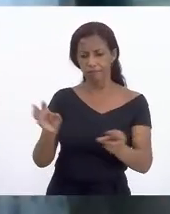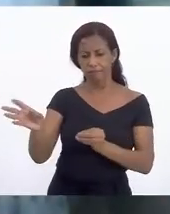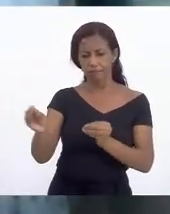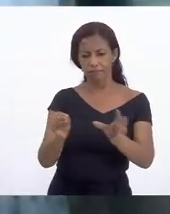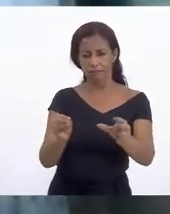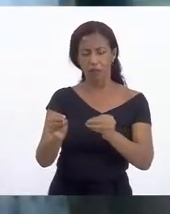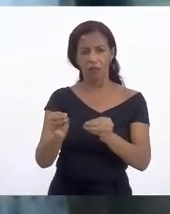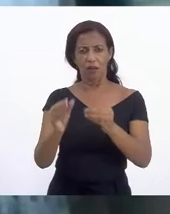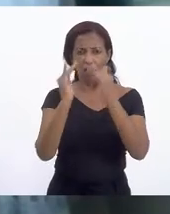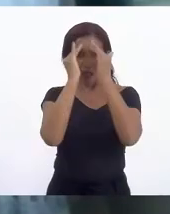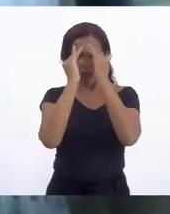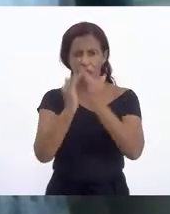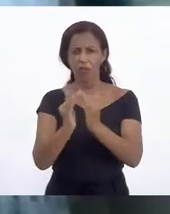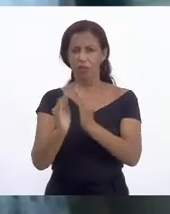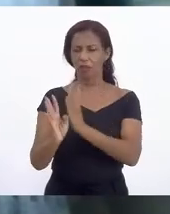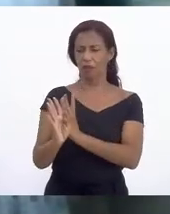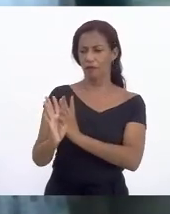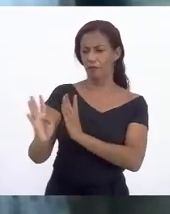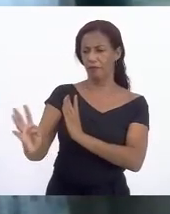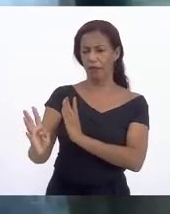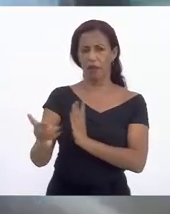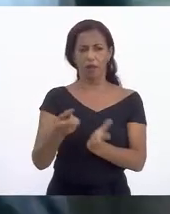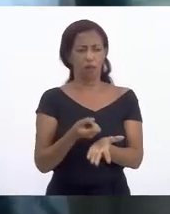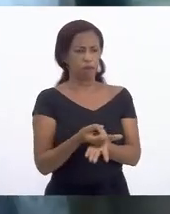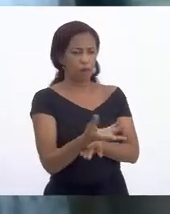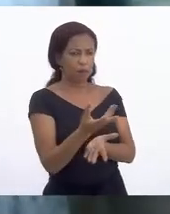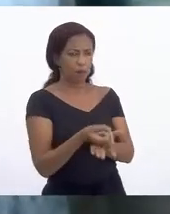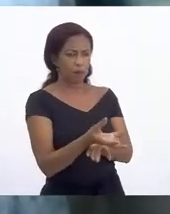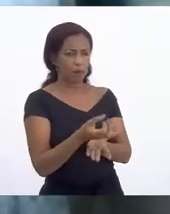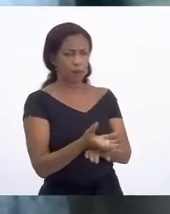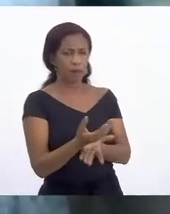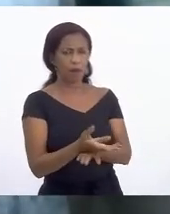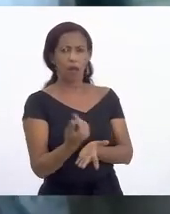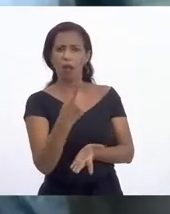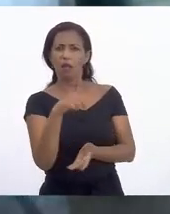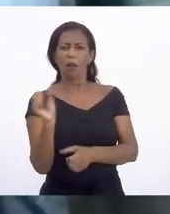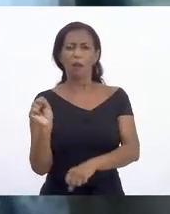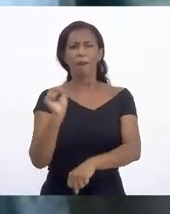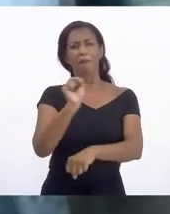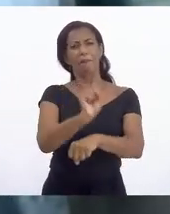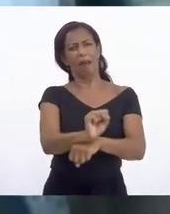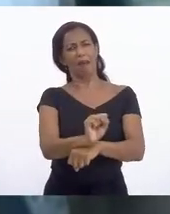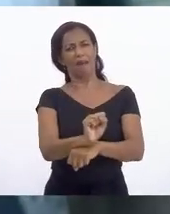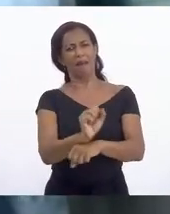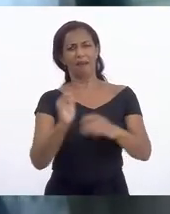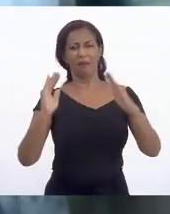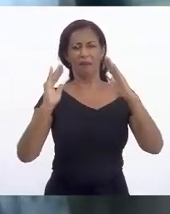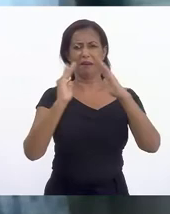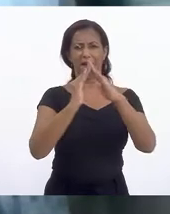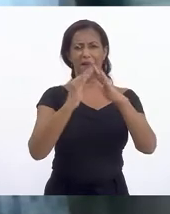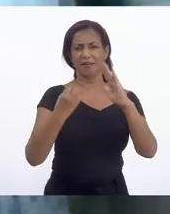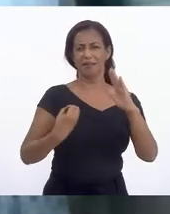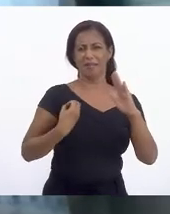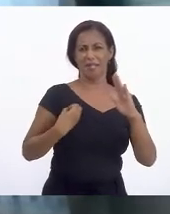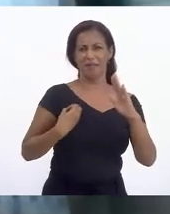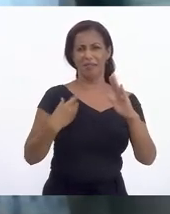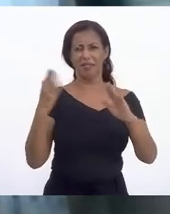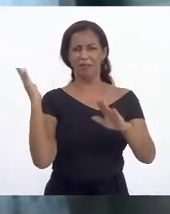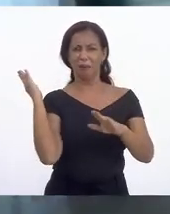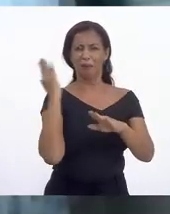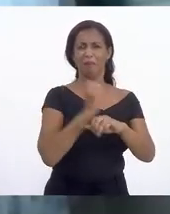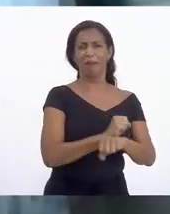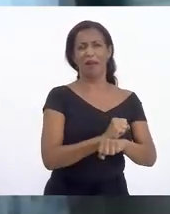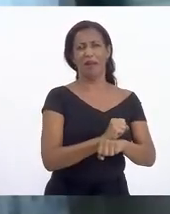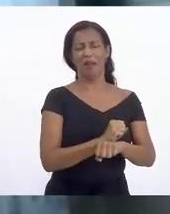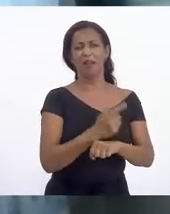respeita as filas, investe, não interrompe o Minha Casa Minha Vida, como foi criminosamente interrompido, você,